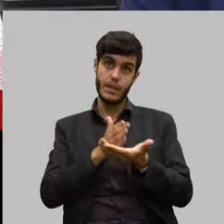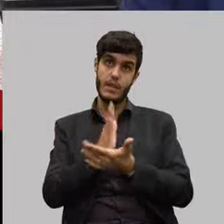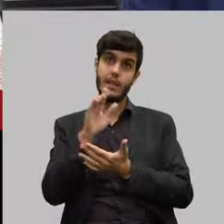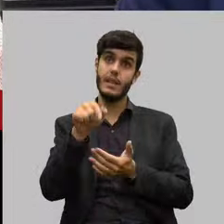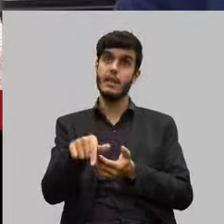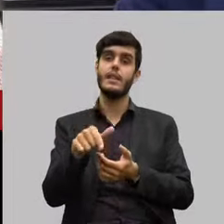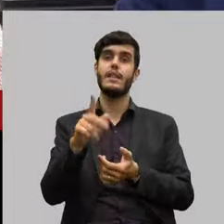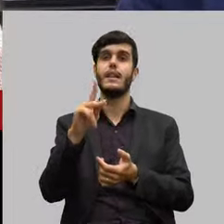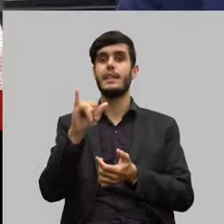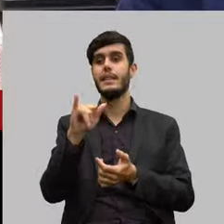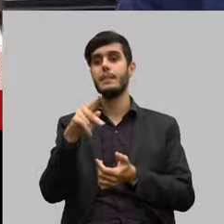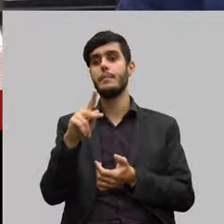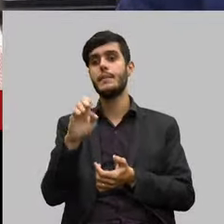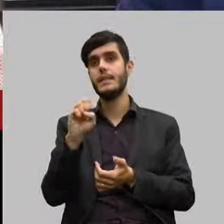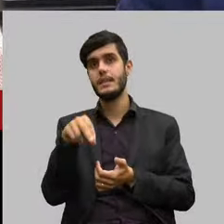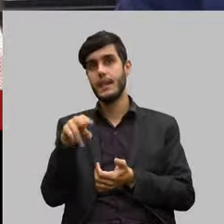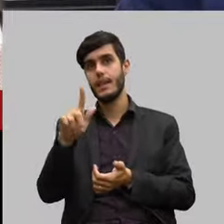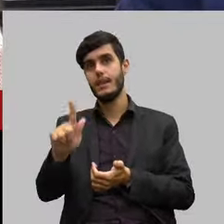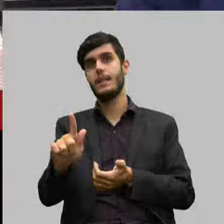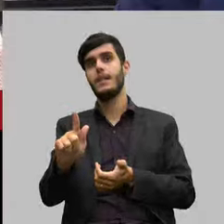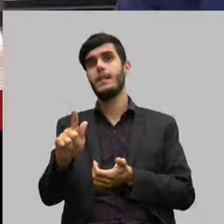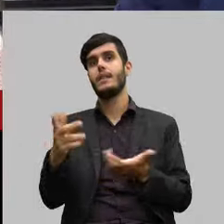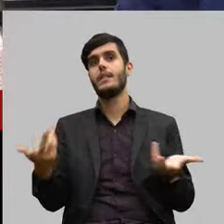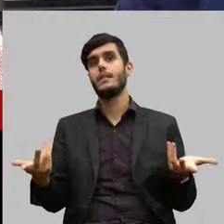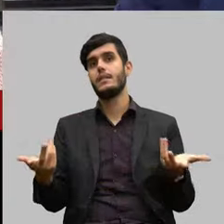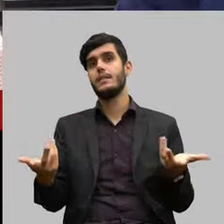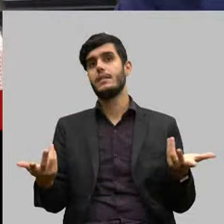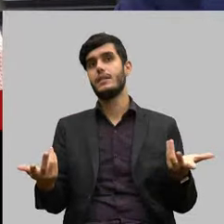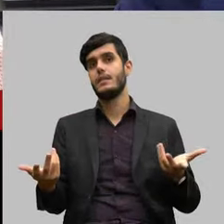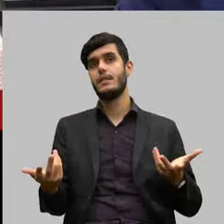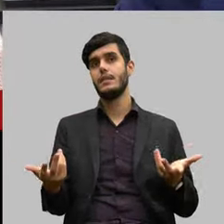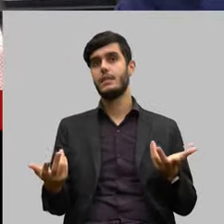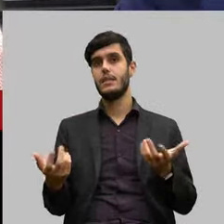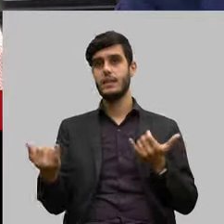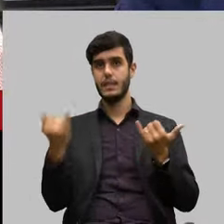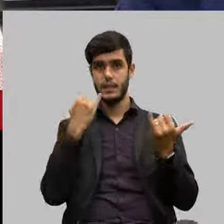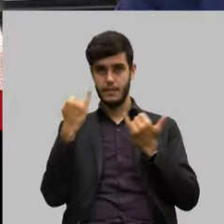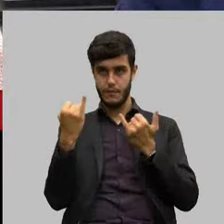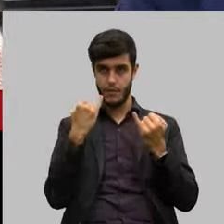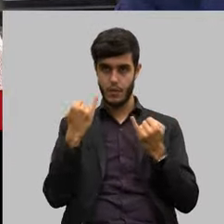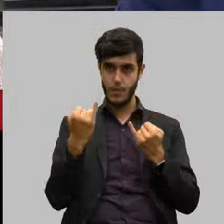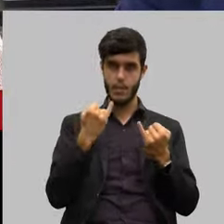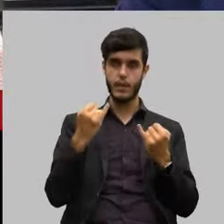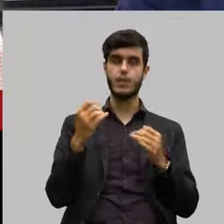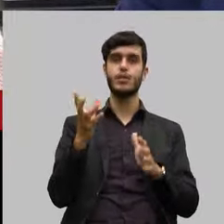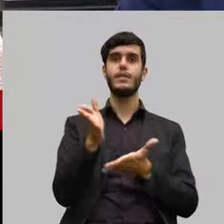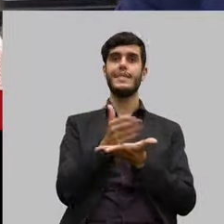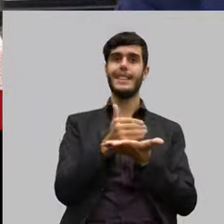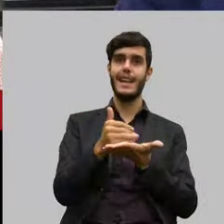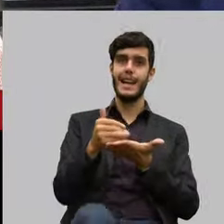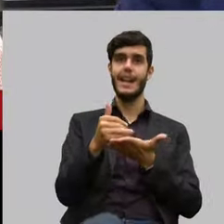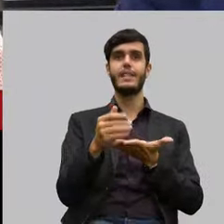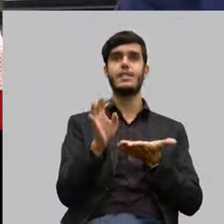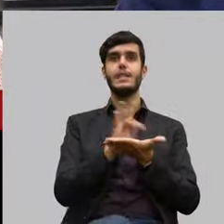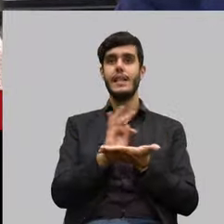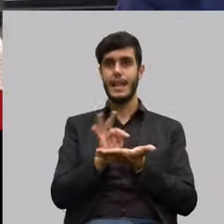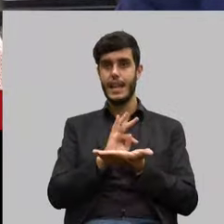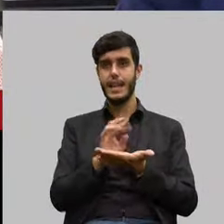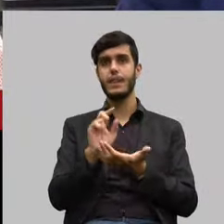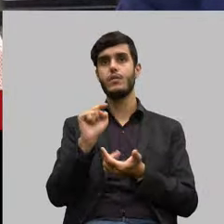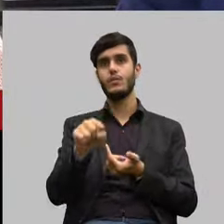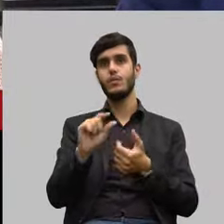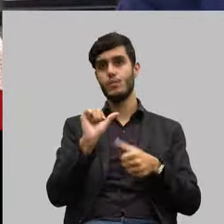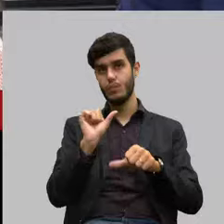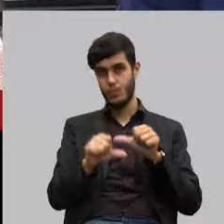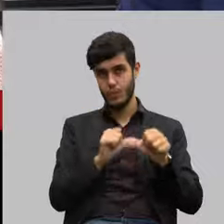Então as questões do ipseng são essas secretária informações com dados técnicos das mudanças que